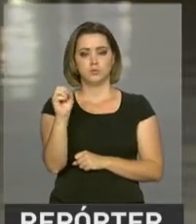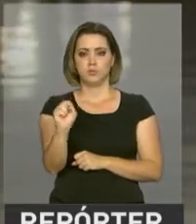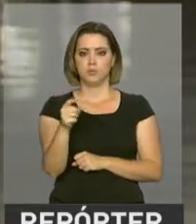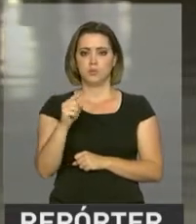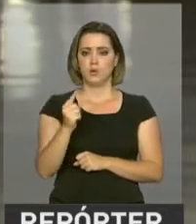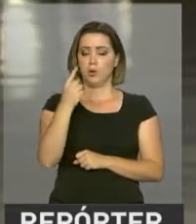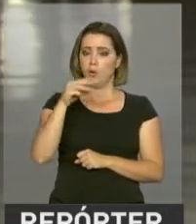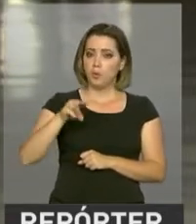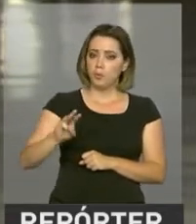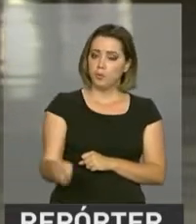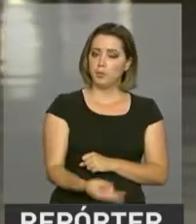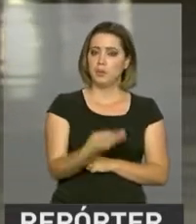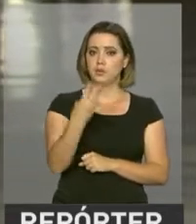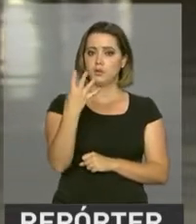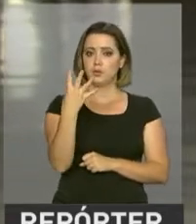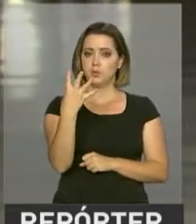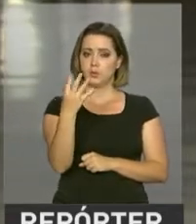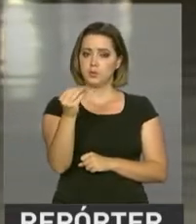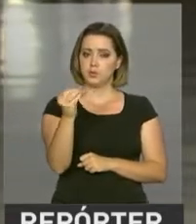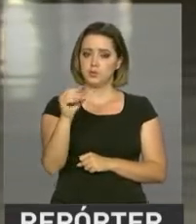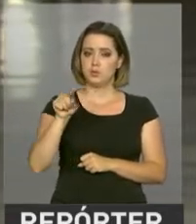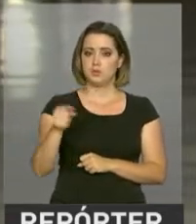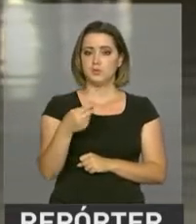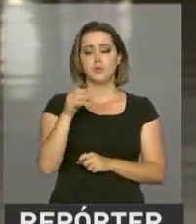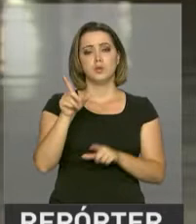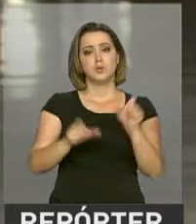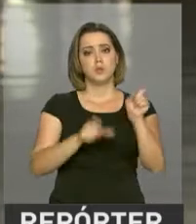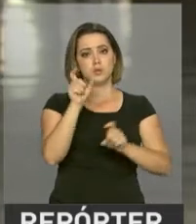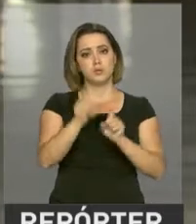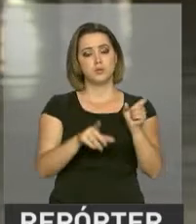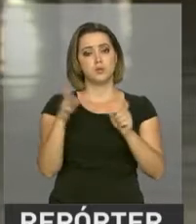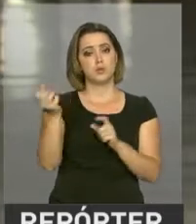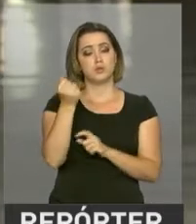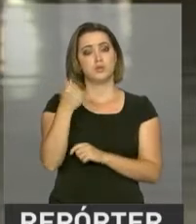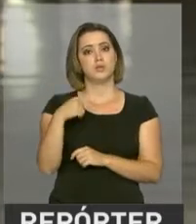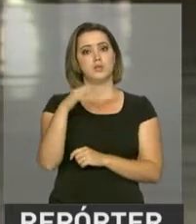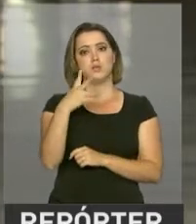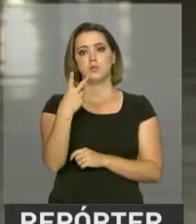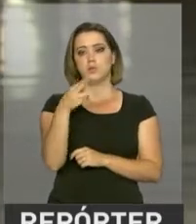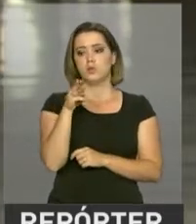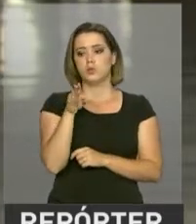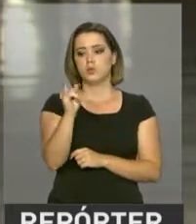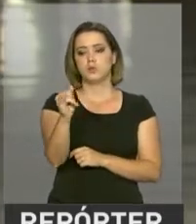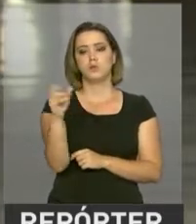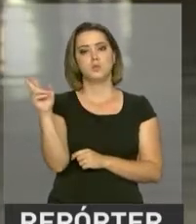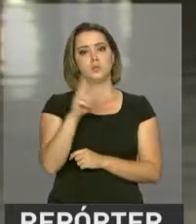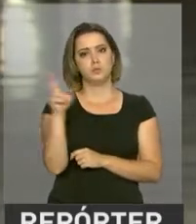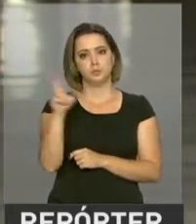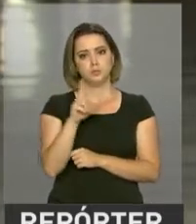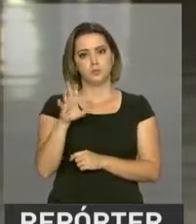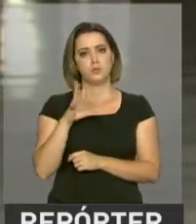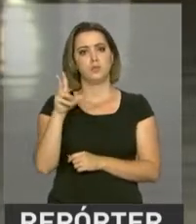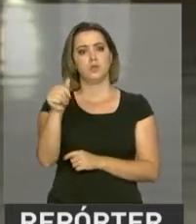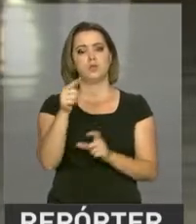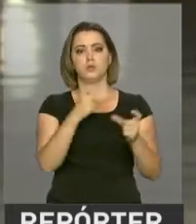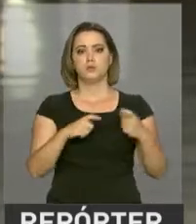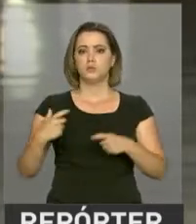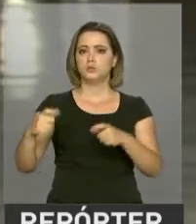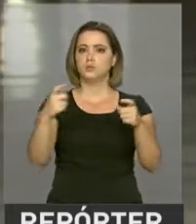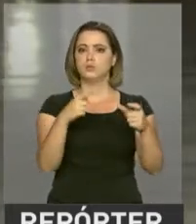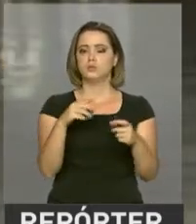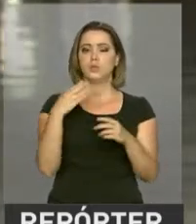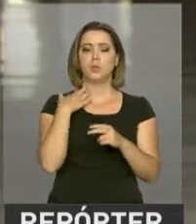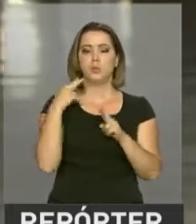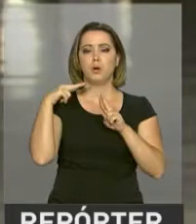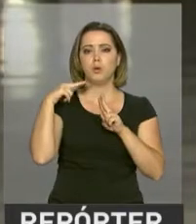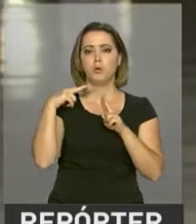cerca de 1 milhão e 400 mil pessoas sacaram quase 2 bilhões de reais em toda a rede de atendimento da caixa econômica